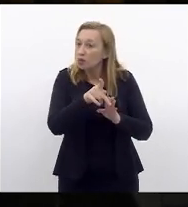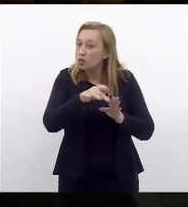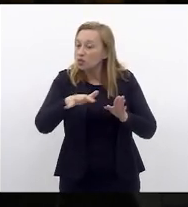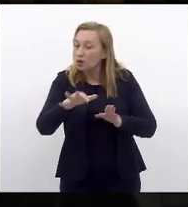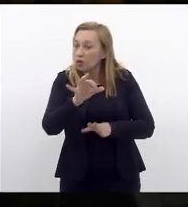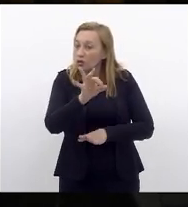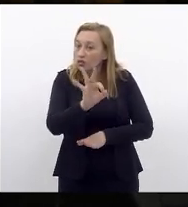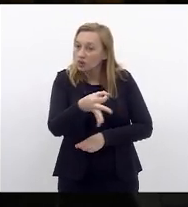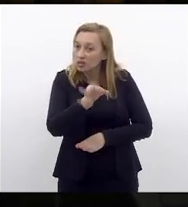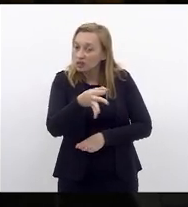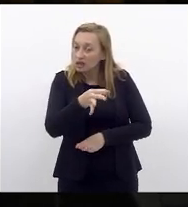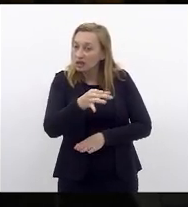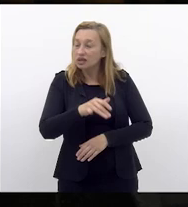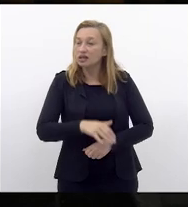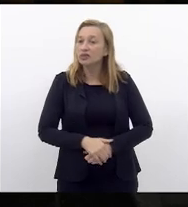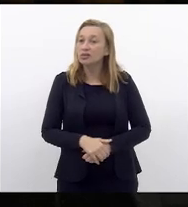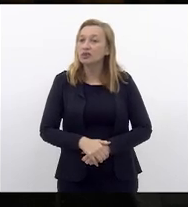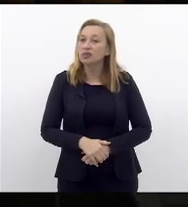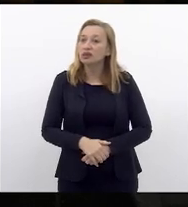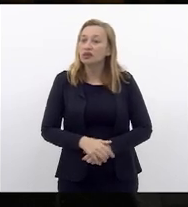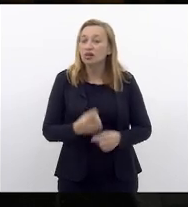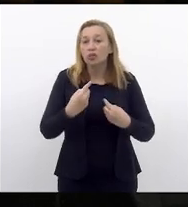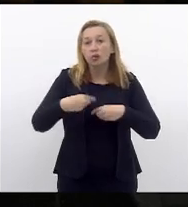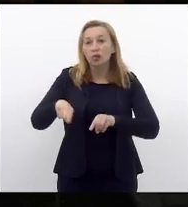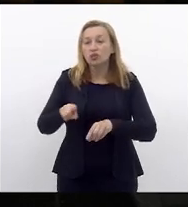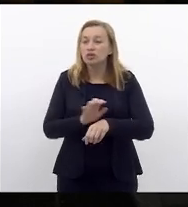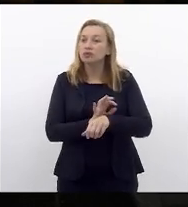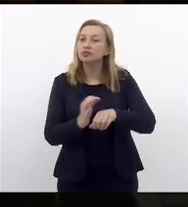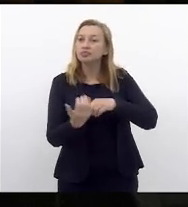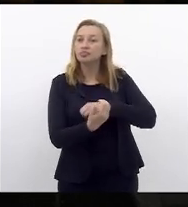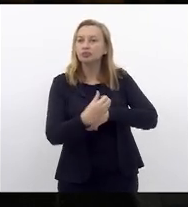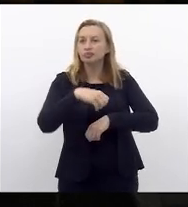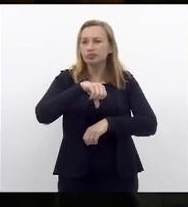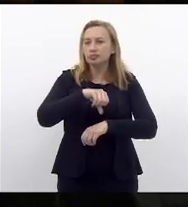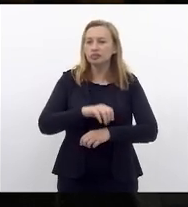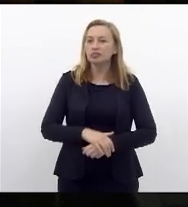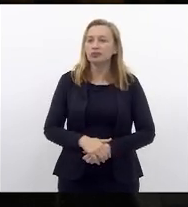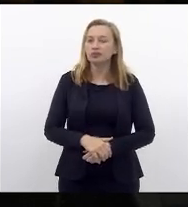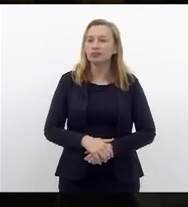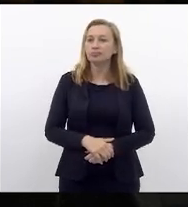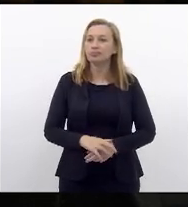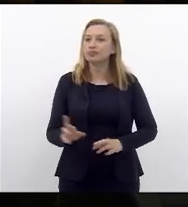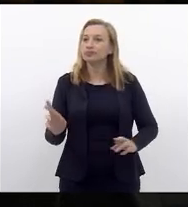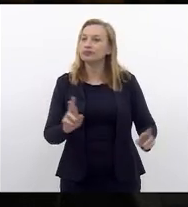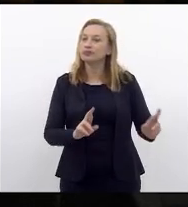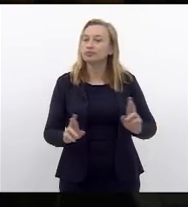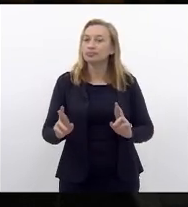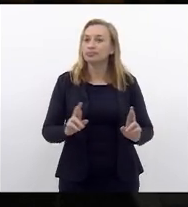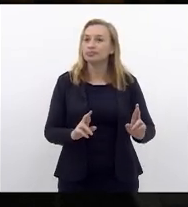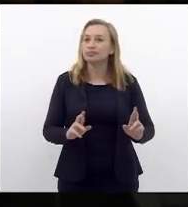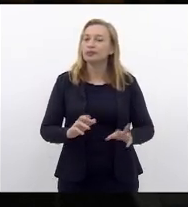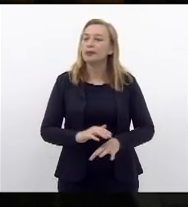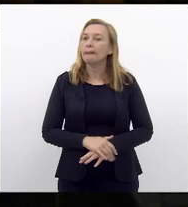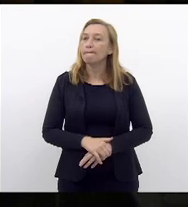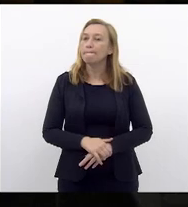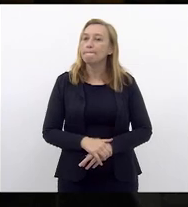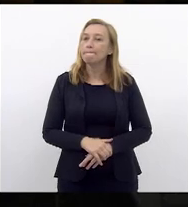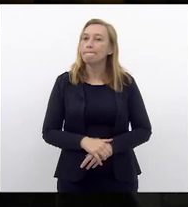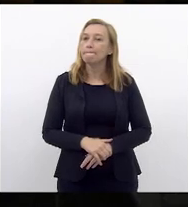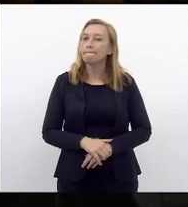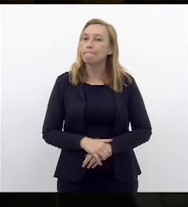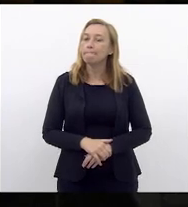específico para combater a Covid, que associasse